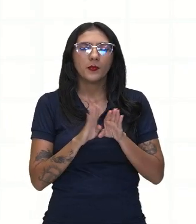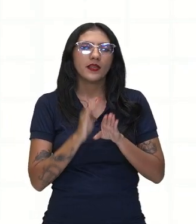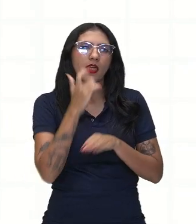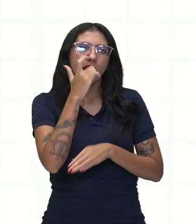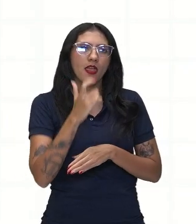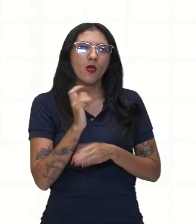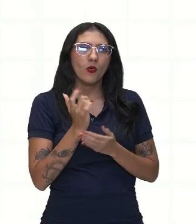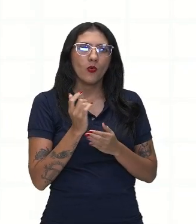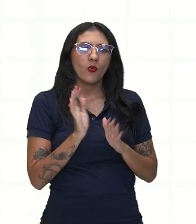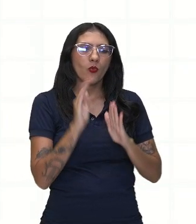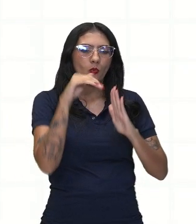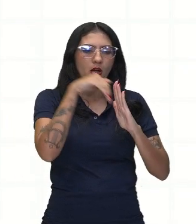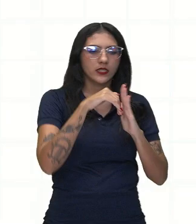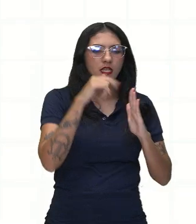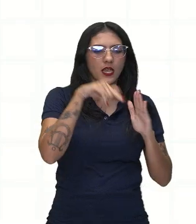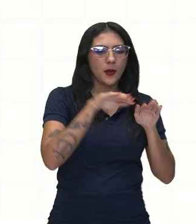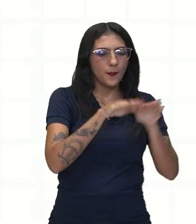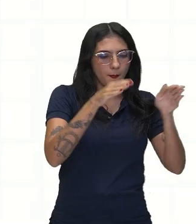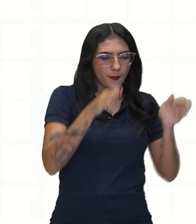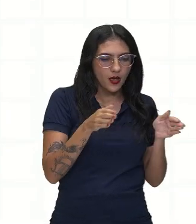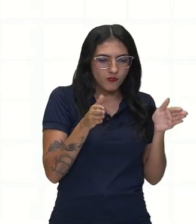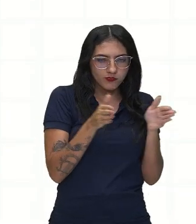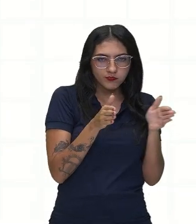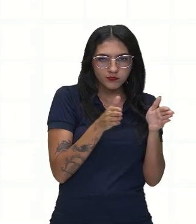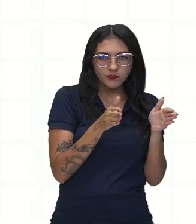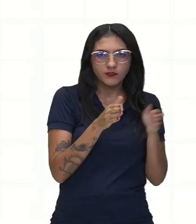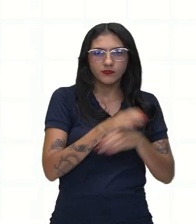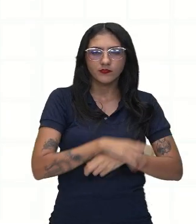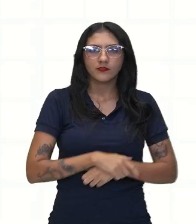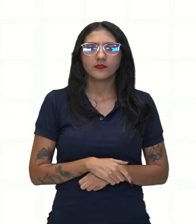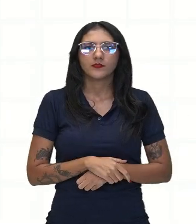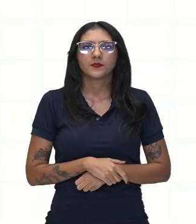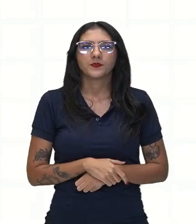caixola. Guardei minhas coisas numa pequena caixa. Ok?